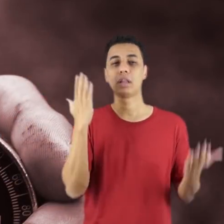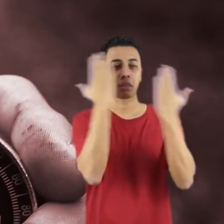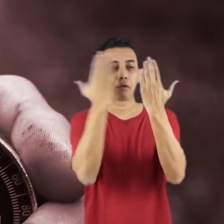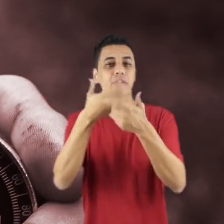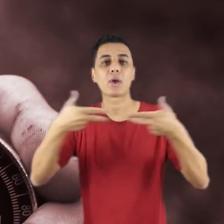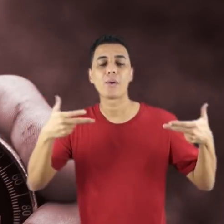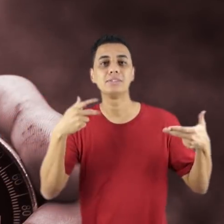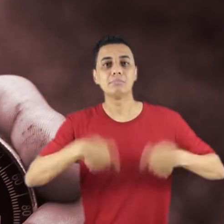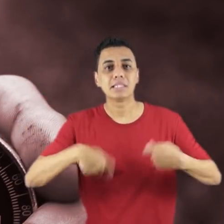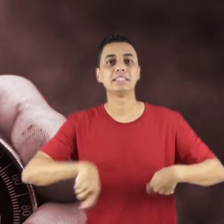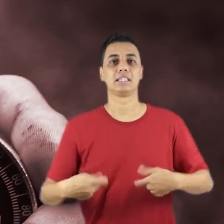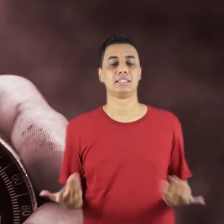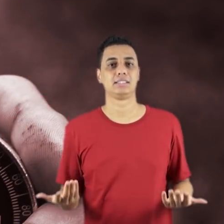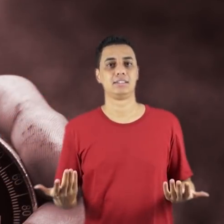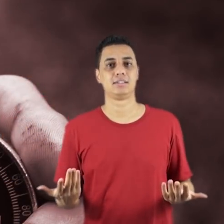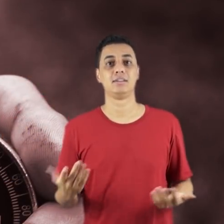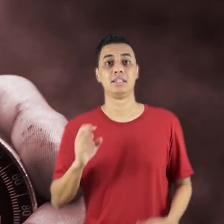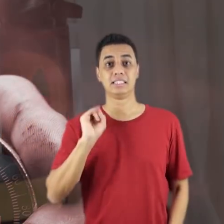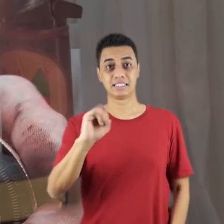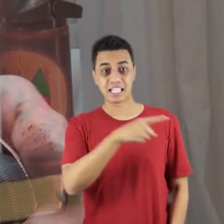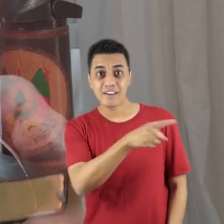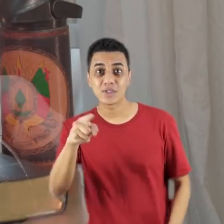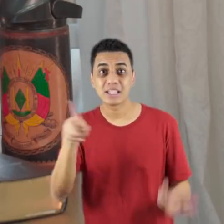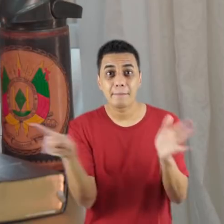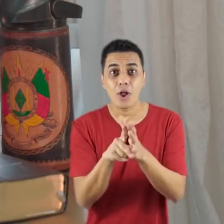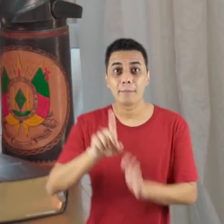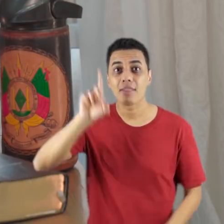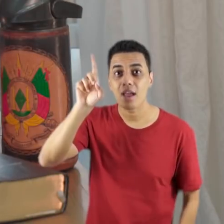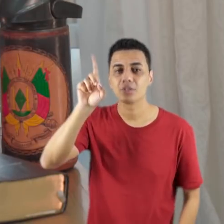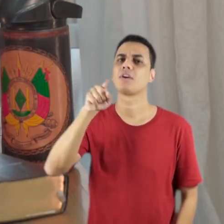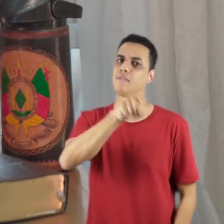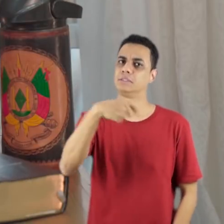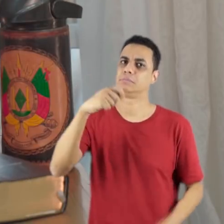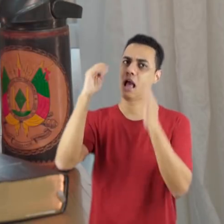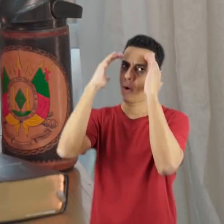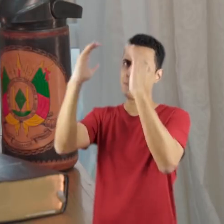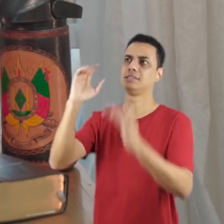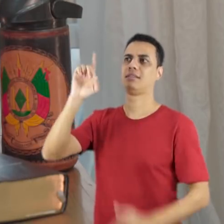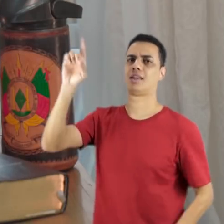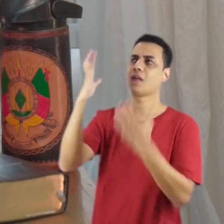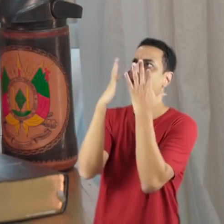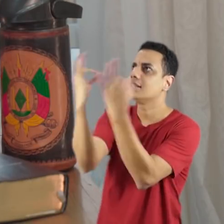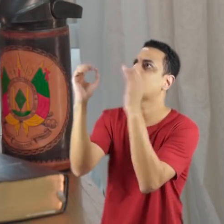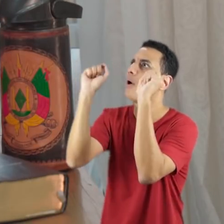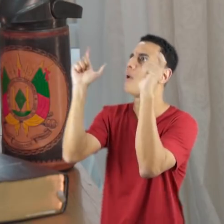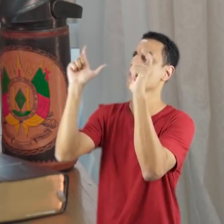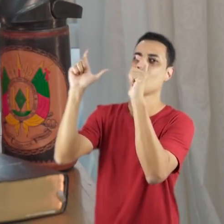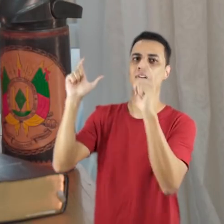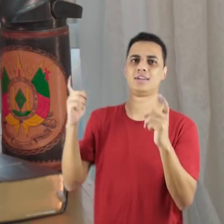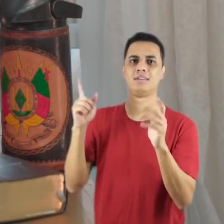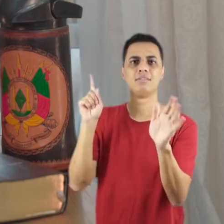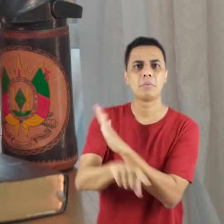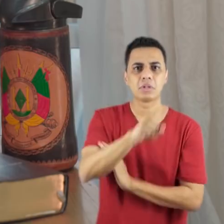quem pertence a Deus ouve as palavras de Deus. O que tem passado pelos teus ouvidos? Você tem dado